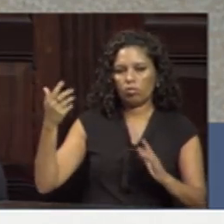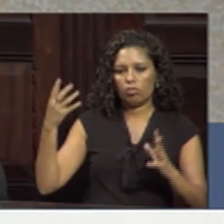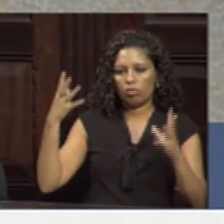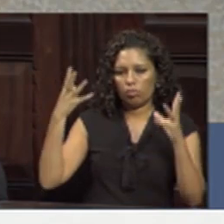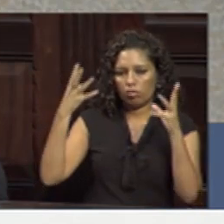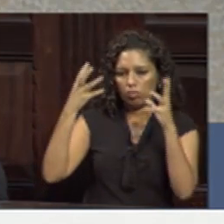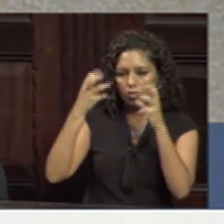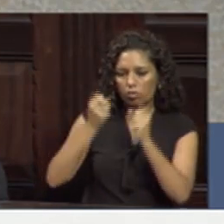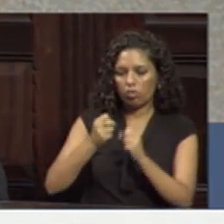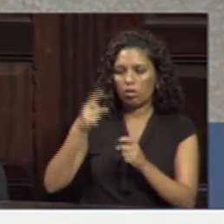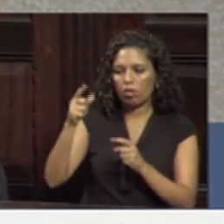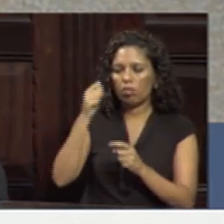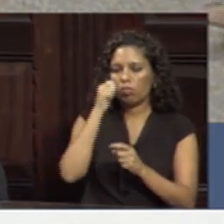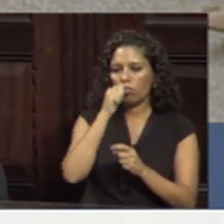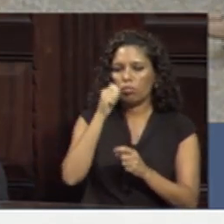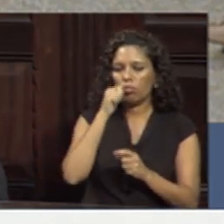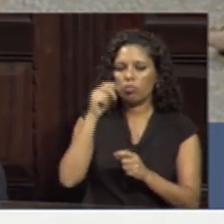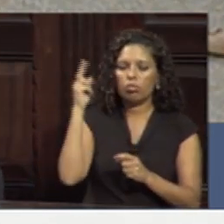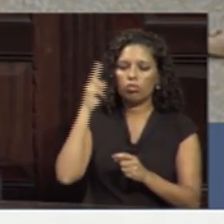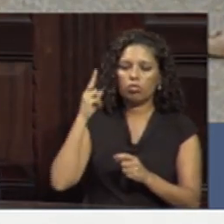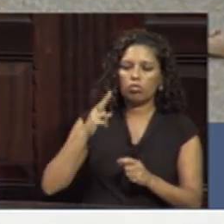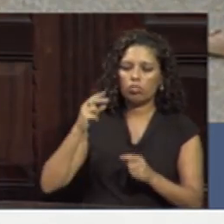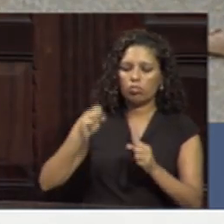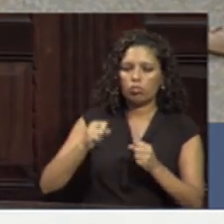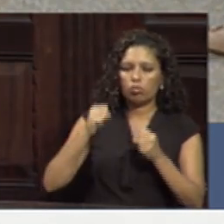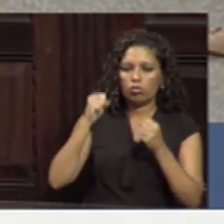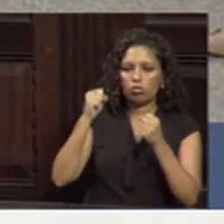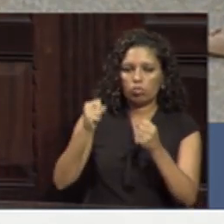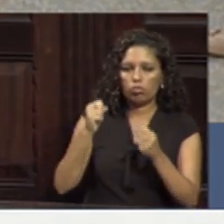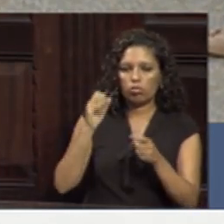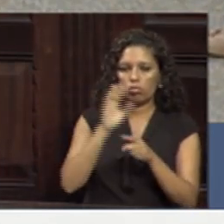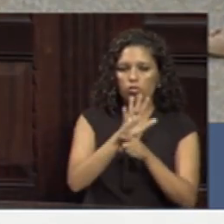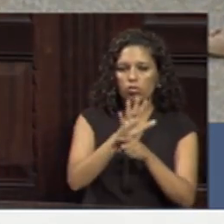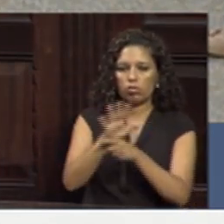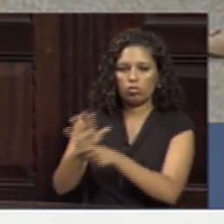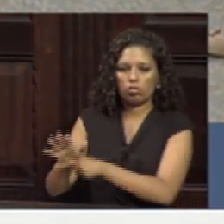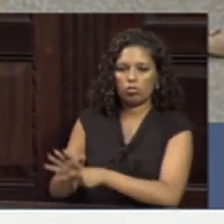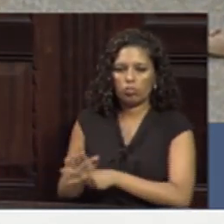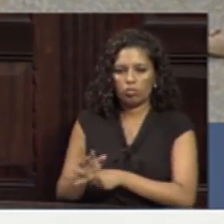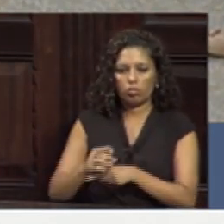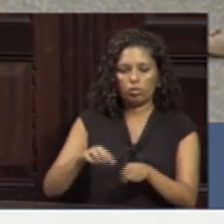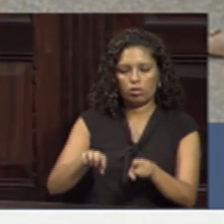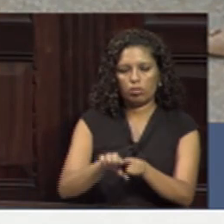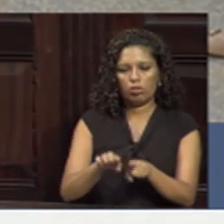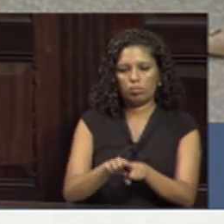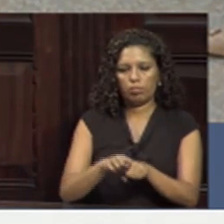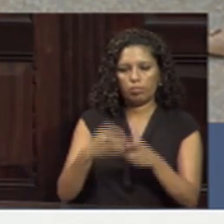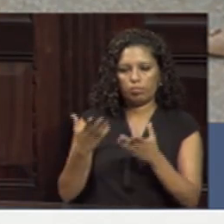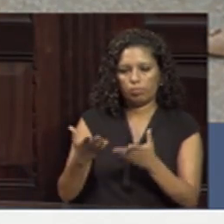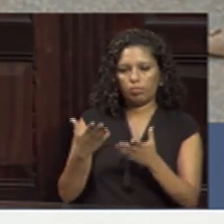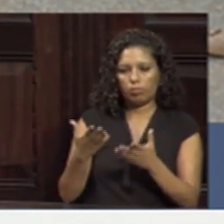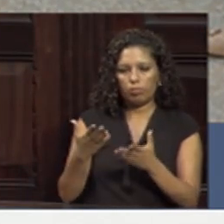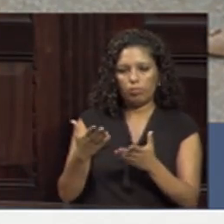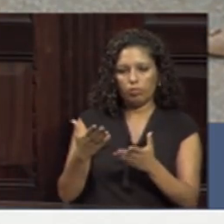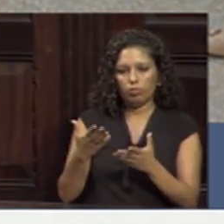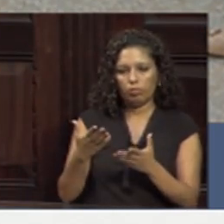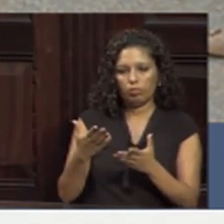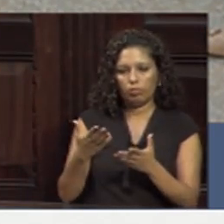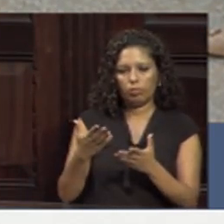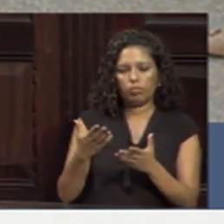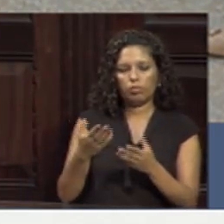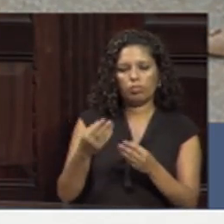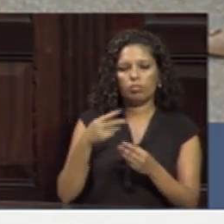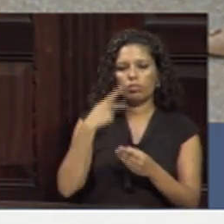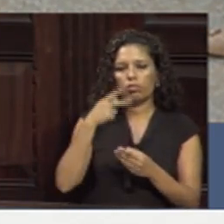lutou pela democracia, pela igualdade social, como a Marielle. E também deixar aqui o registro, senhor presidente, que ontem também